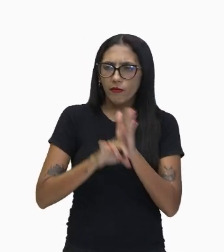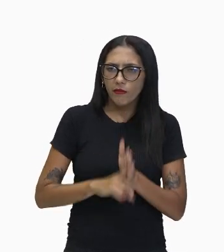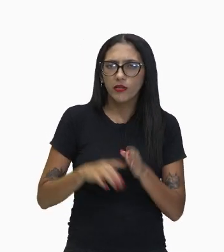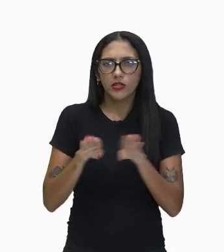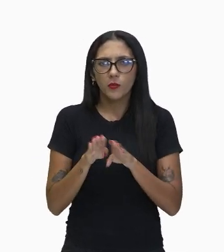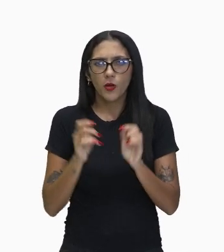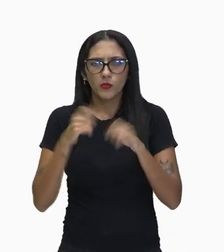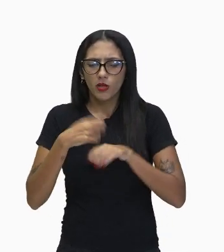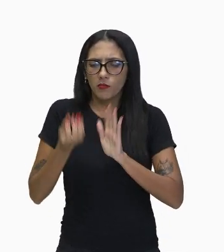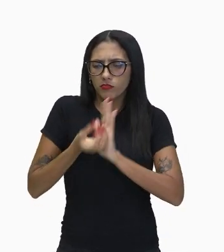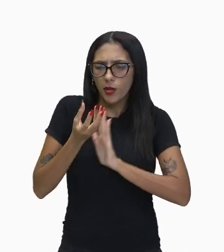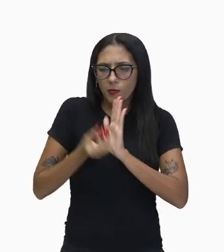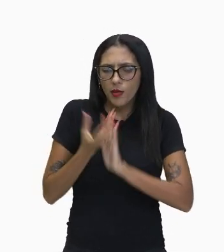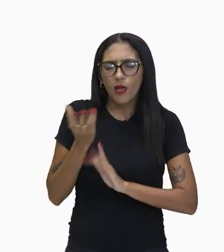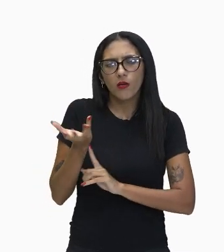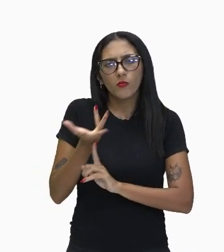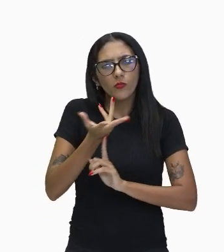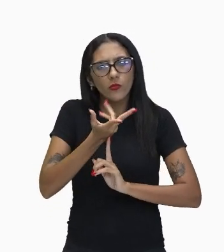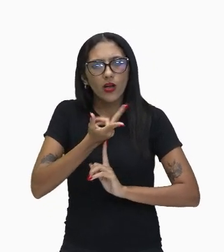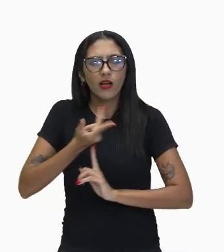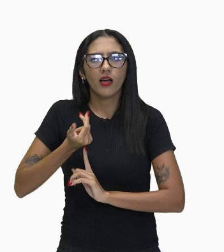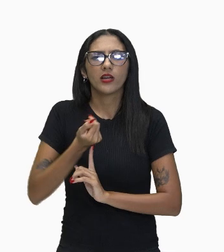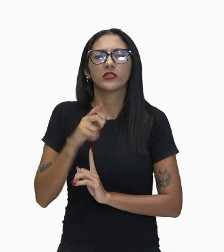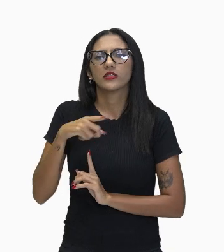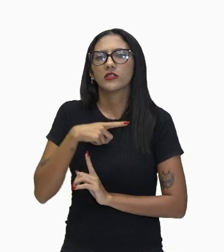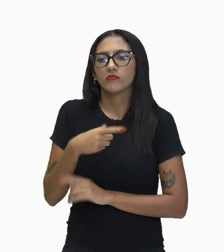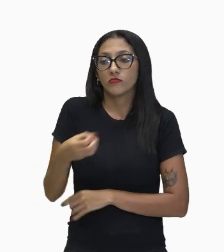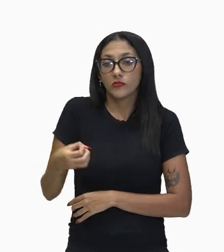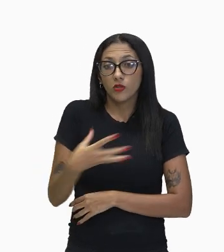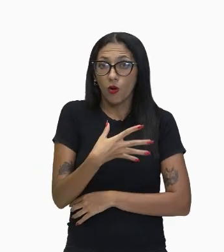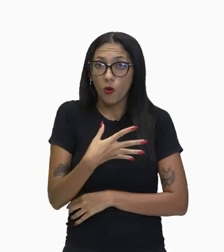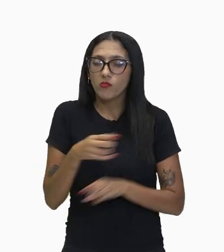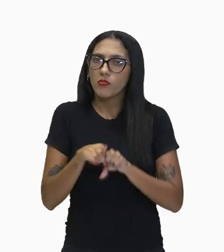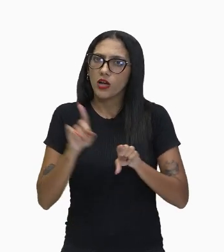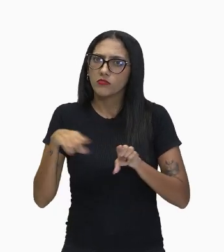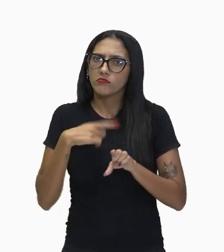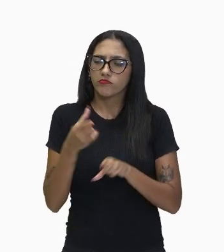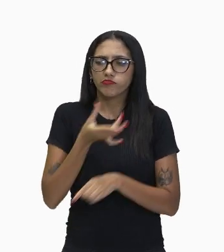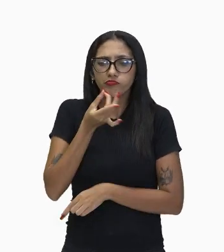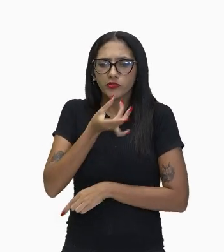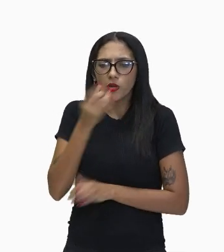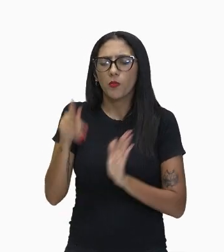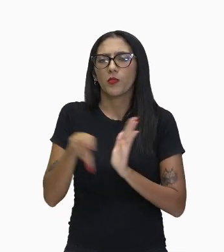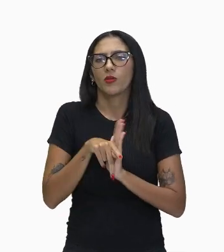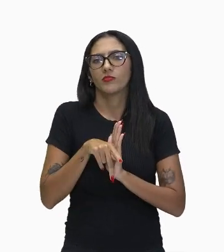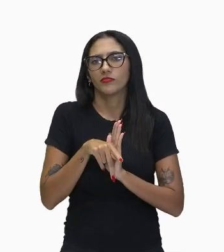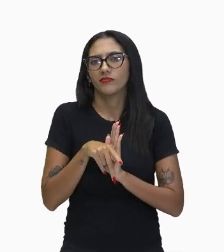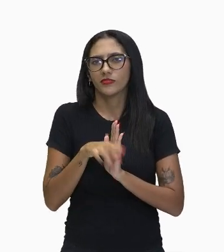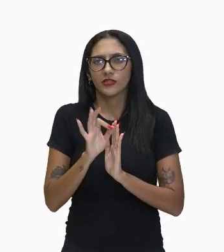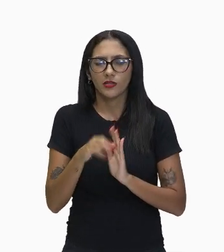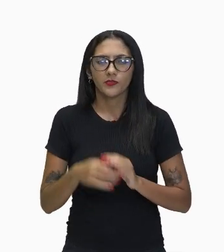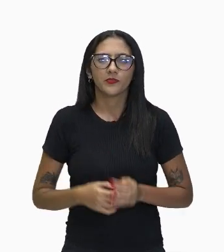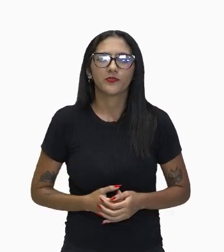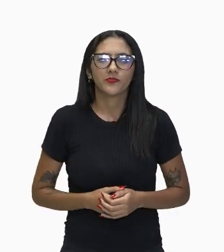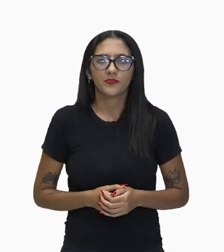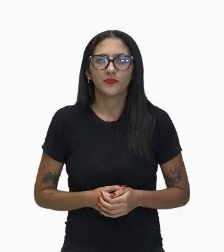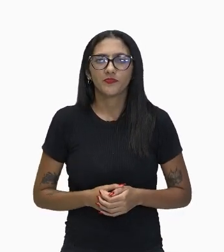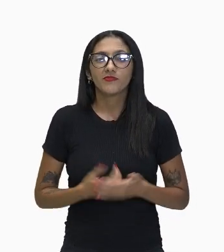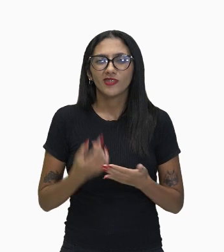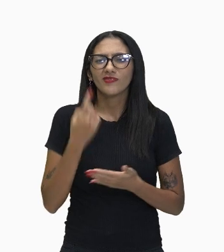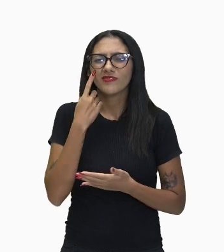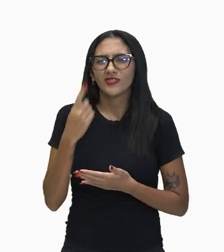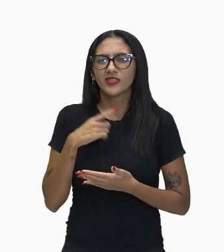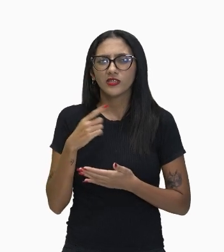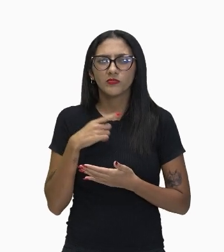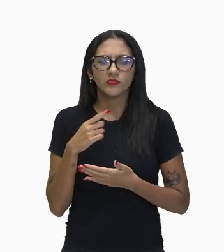de uma arte que seria extremamente inovadora, mas também crítica do nosso país, correto? Então, eis aí os pilares do